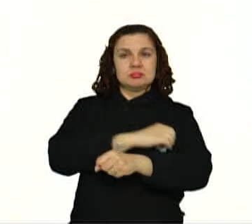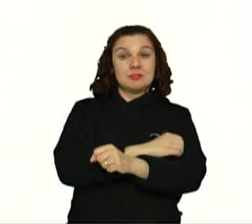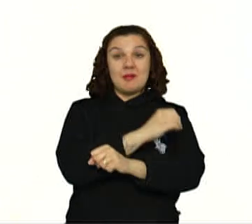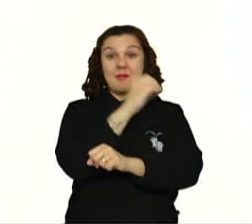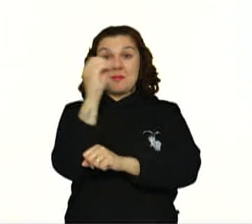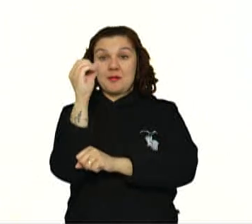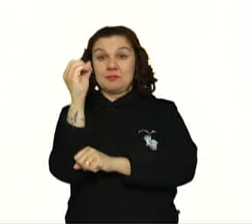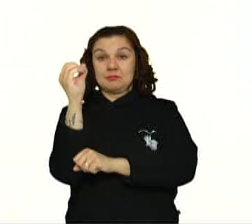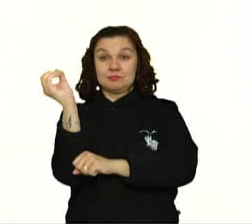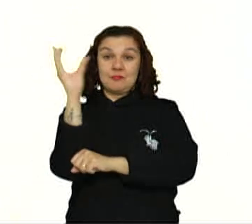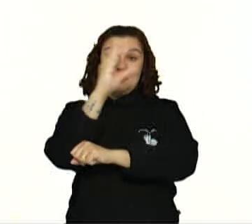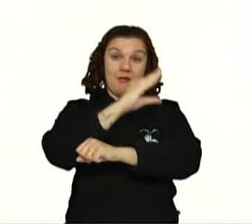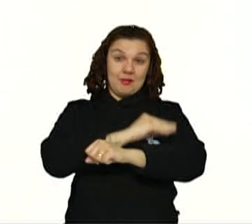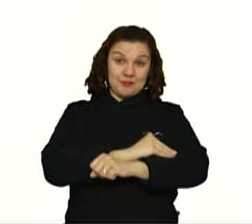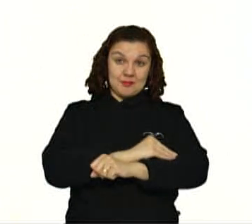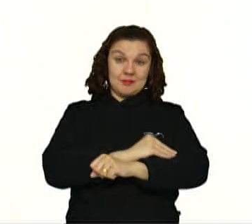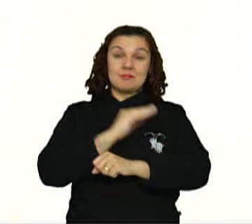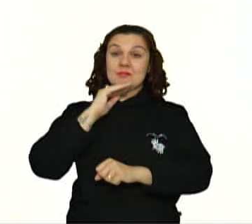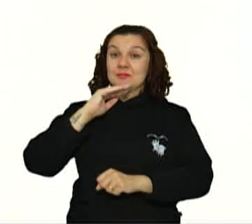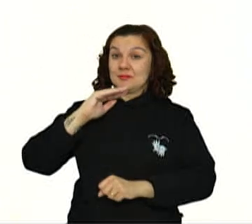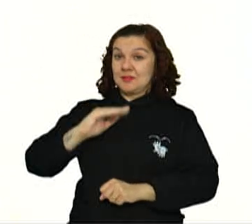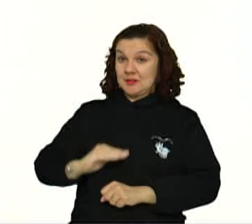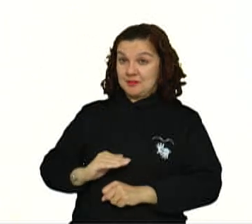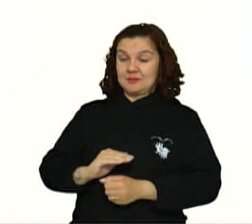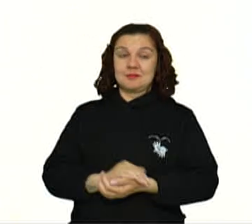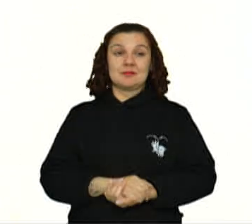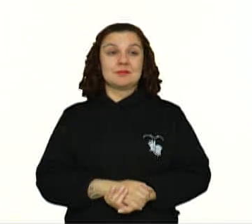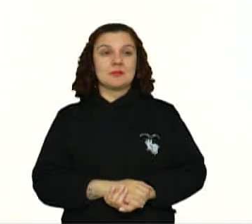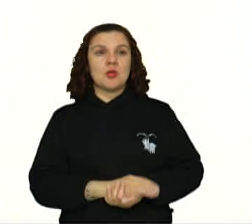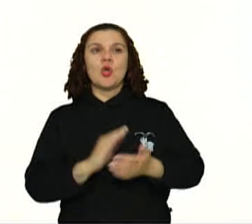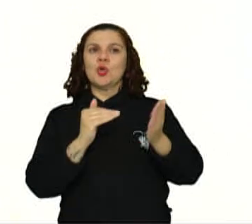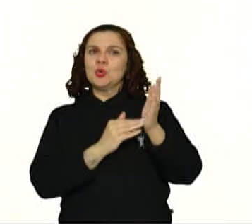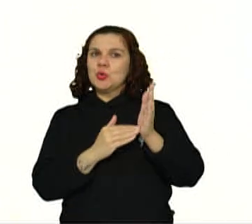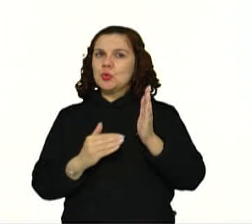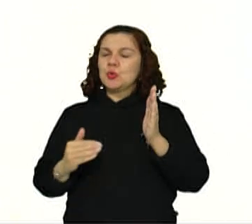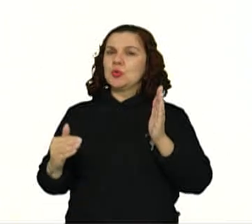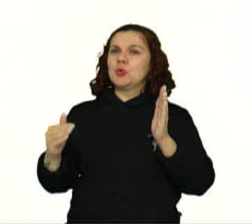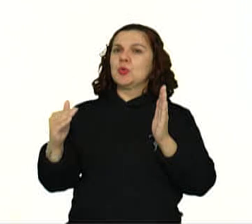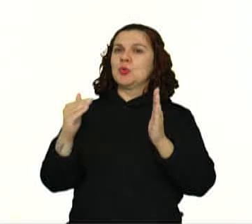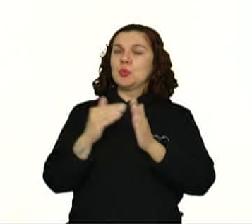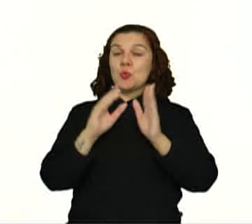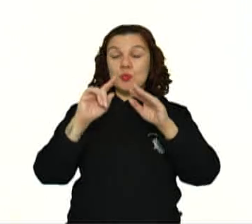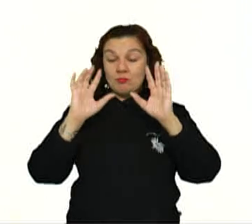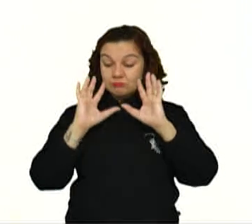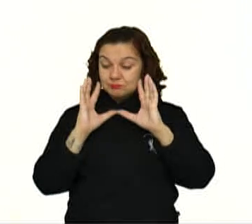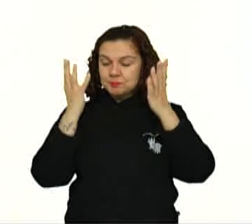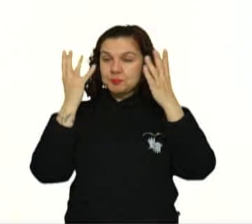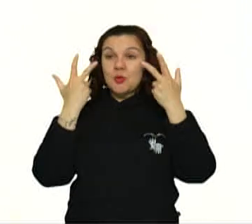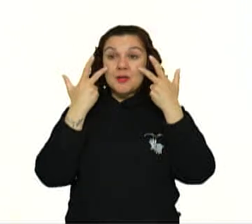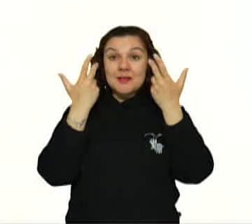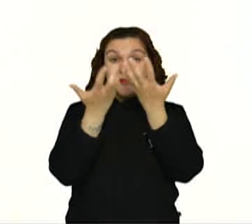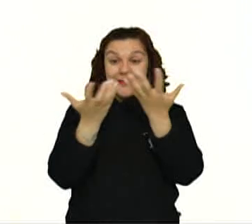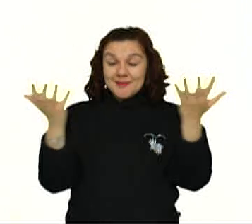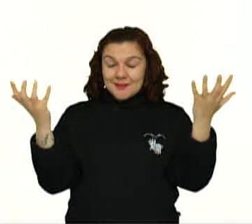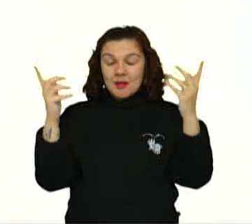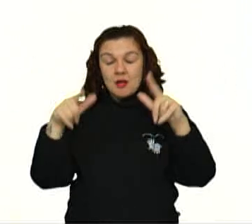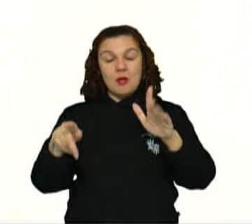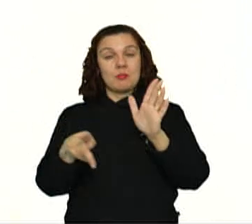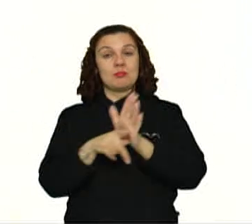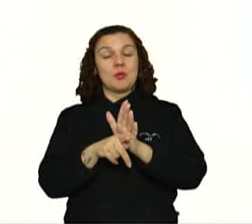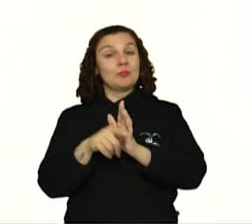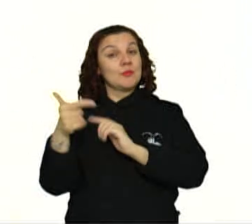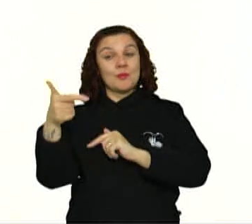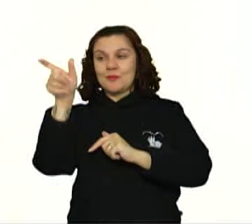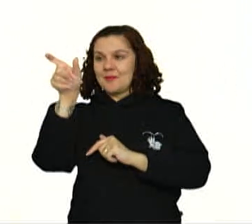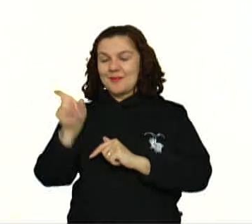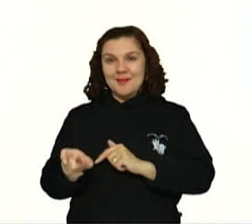amanhecer, anoitecer, entardecer, ou seja, tudo que for fenômenos da natureza são verbos